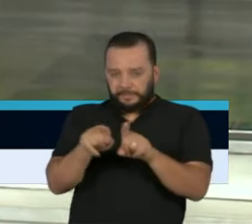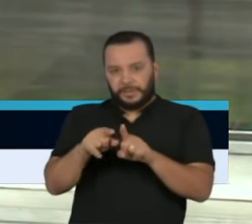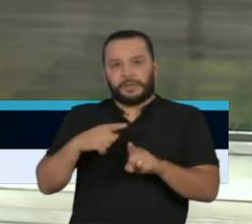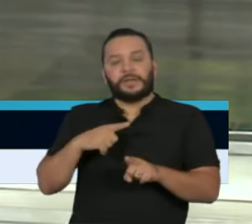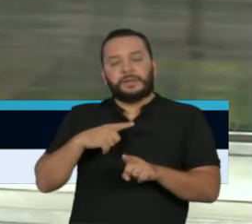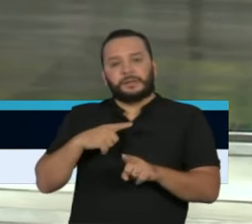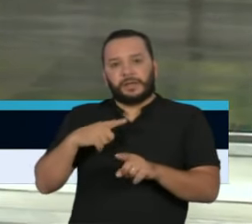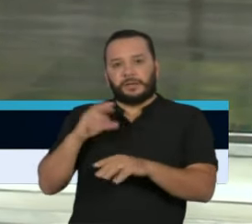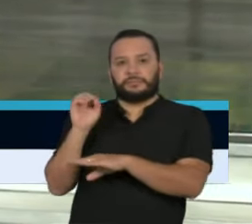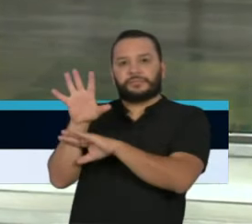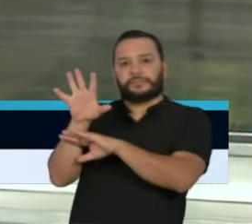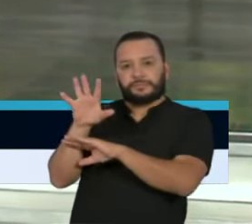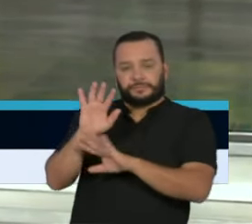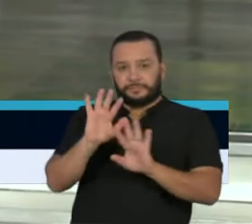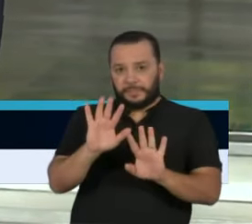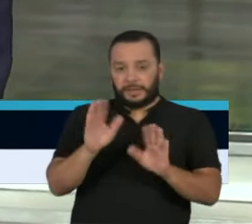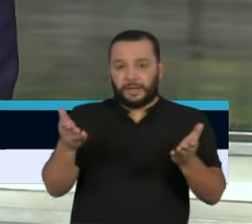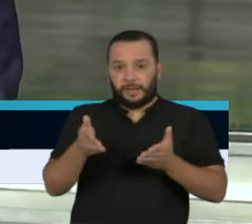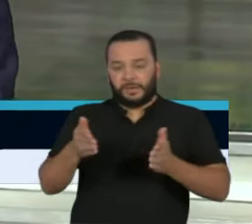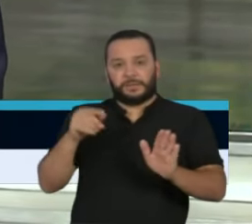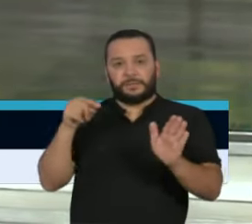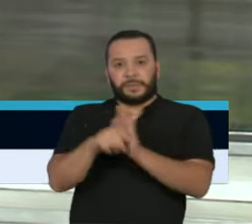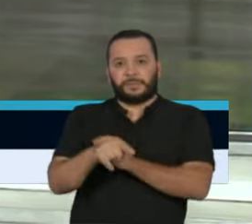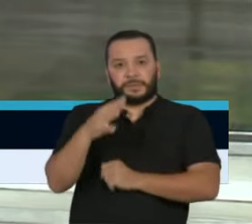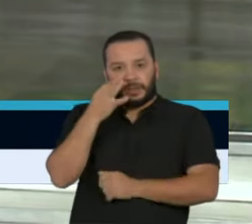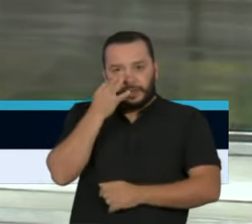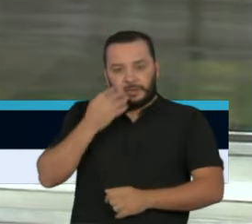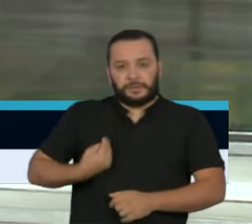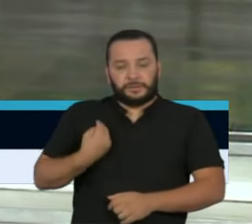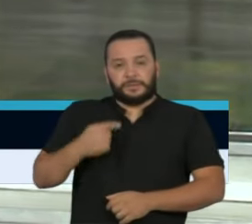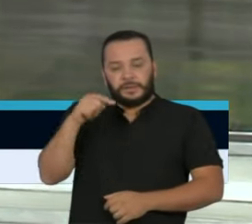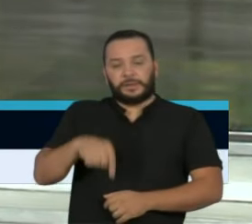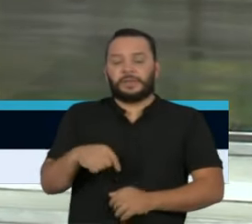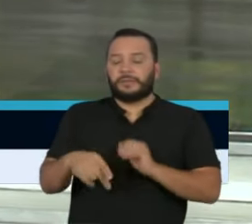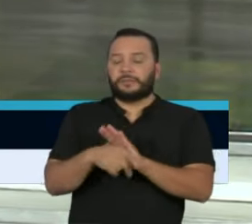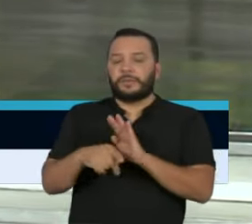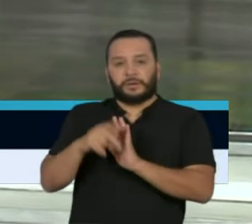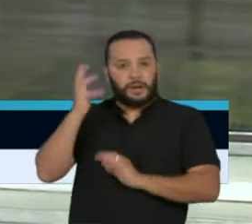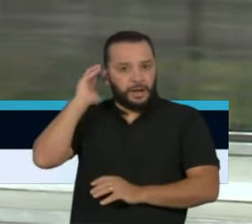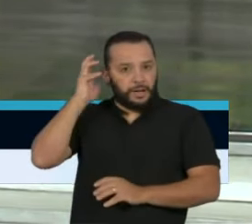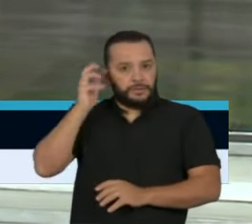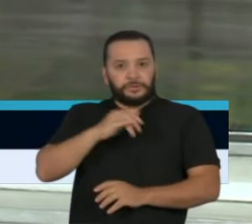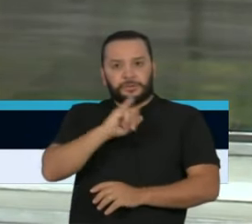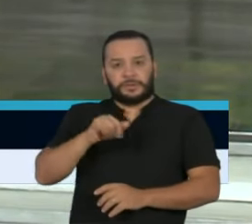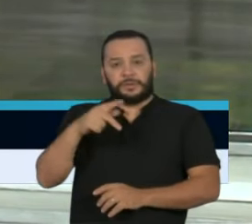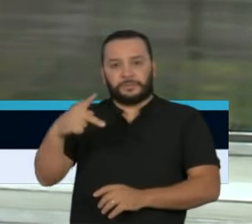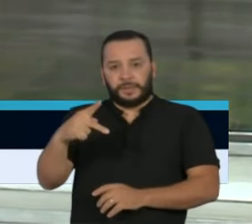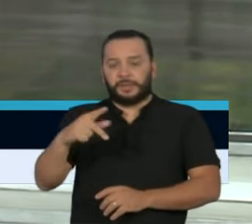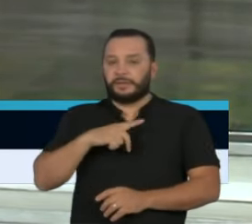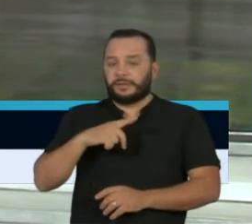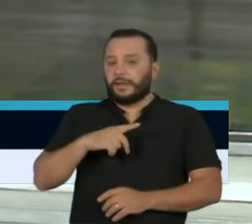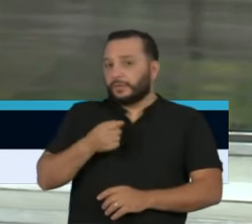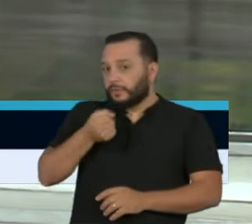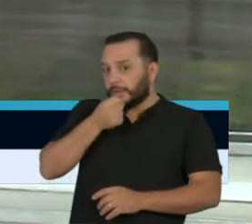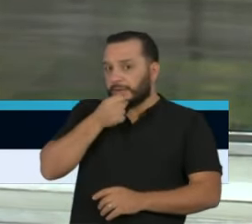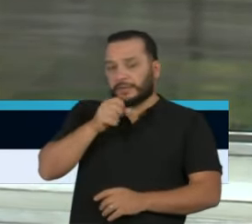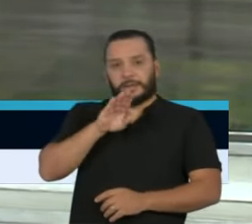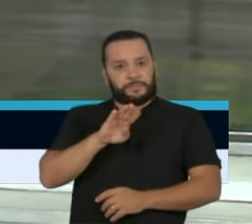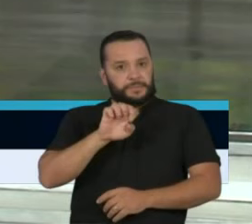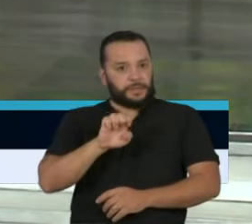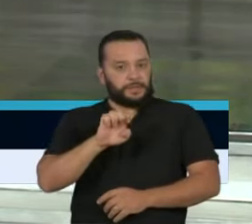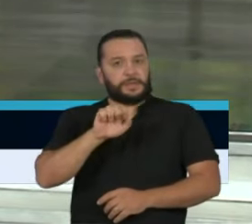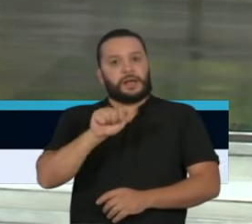aqui em tela. Vamos a uma nova pergunta presencial da Rádio Jovem Pan, com a jornalista Beatriz Manfredini.